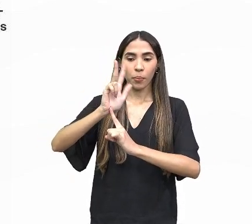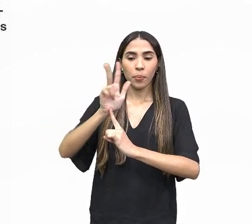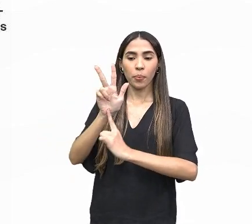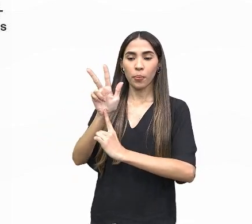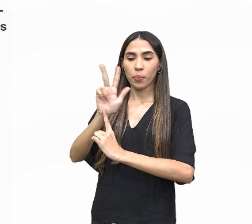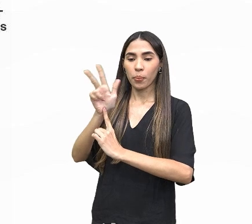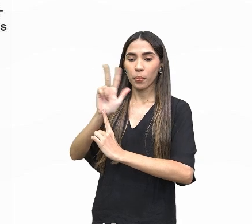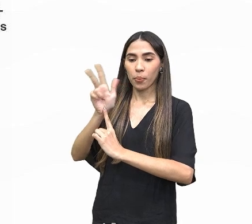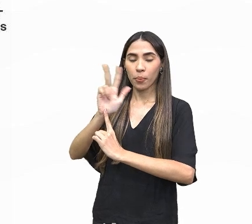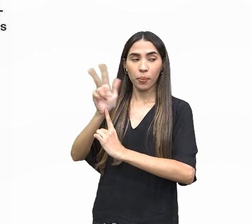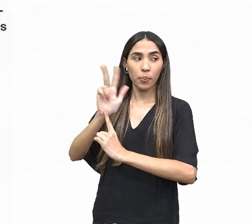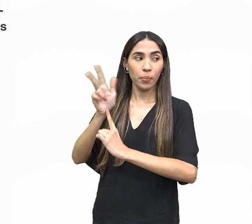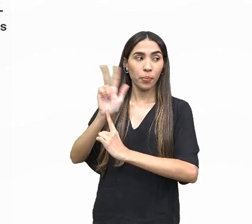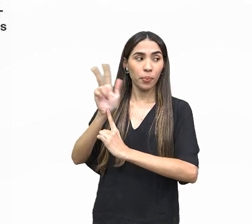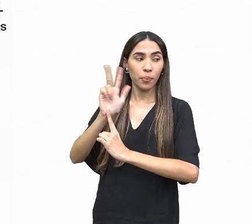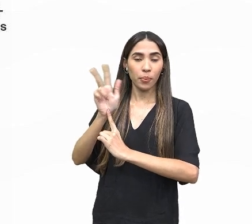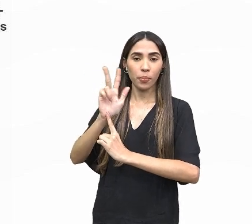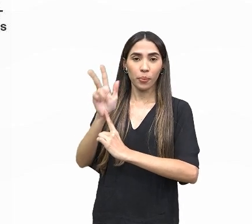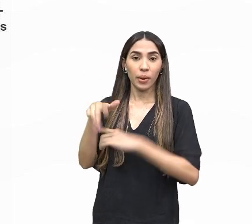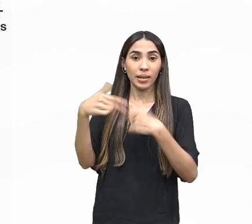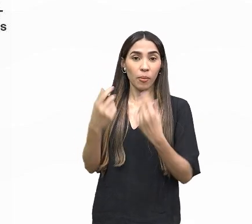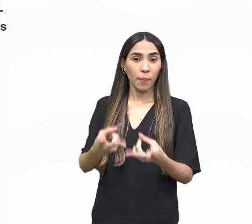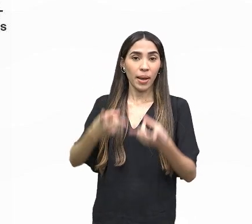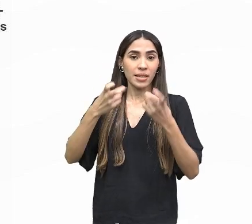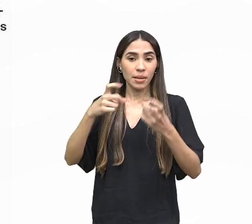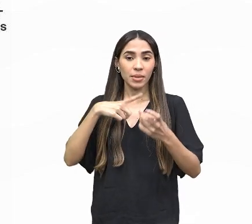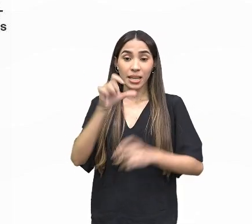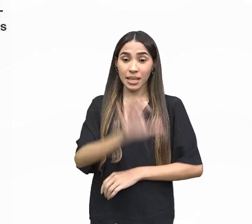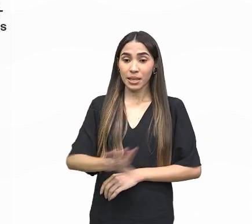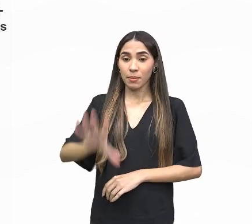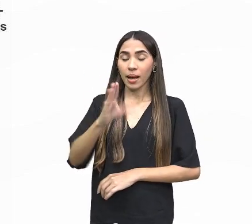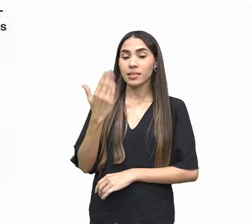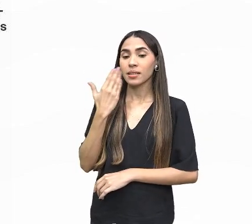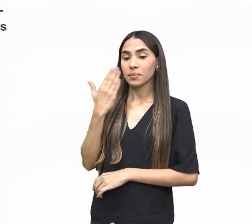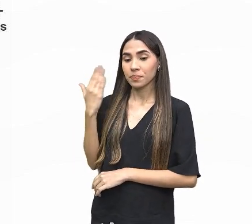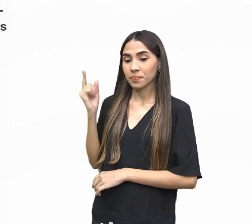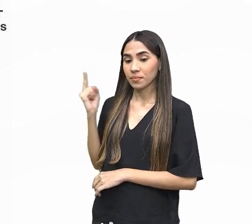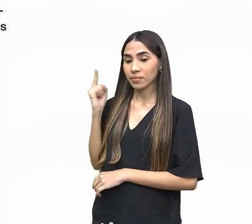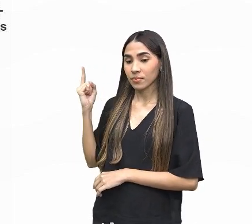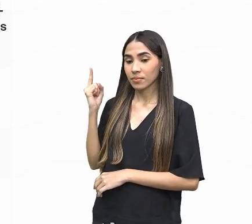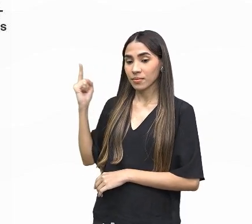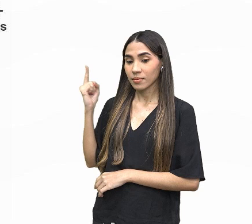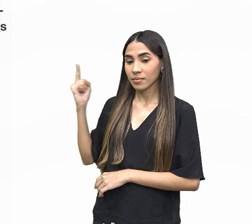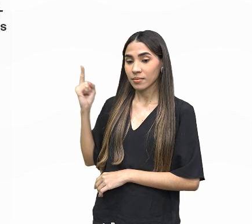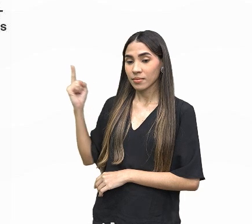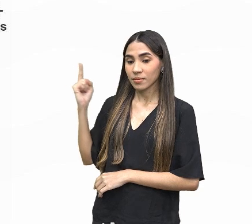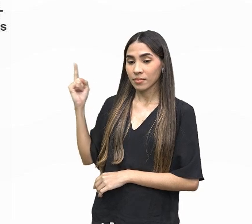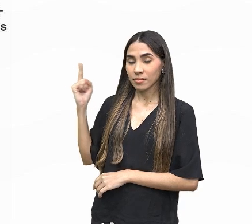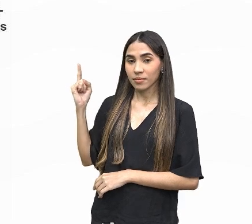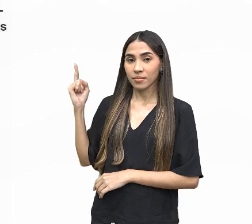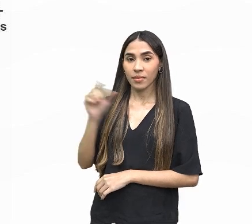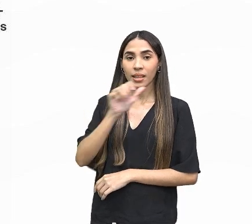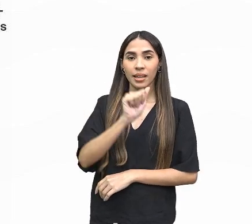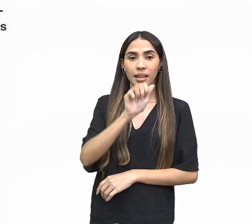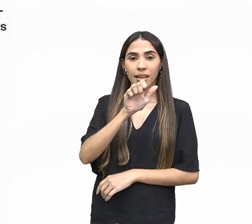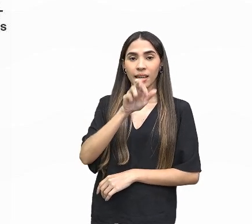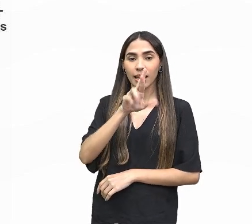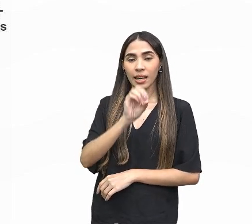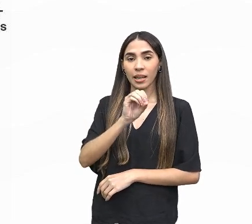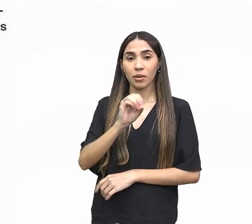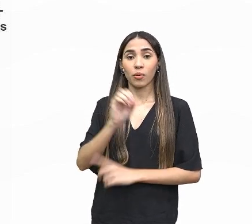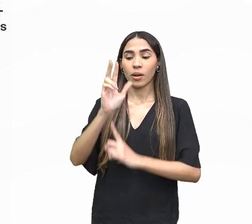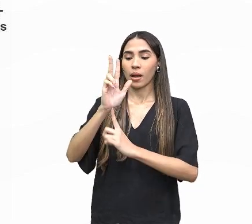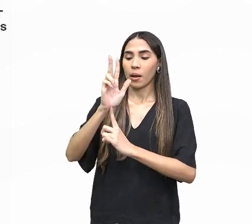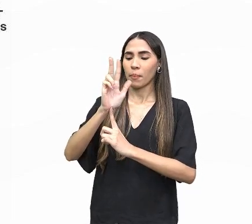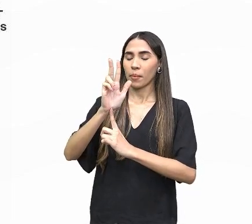quantidade de vento no local. Então, veja só, nós temos aí na imagem, olha, esses aerogeradores, não é? São hélices muito